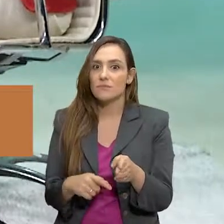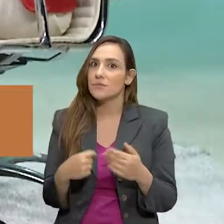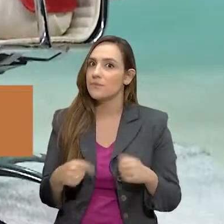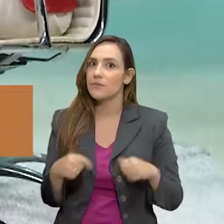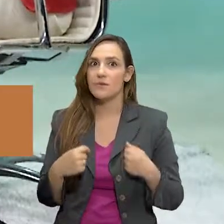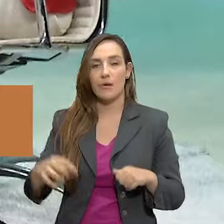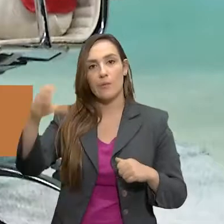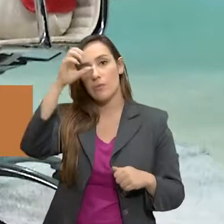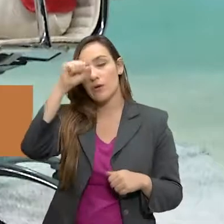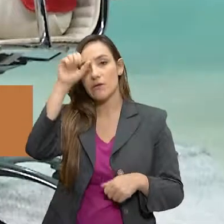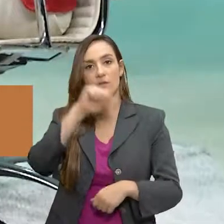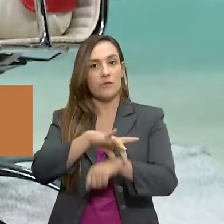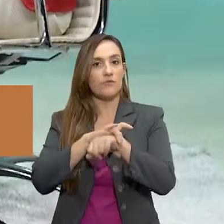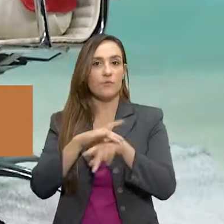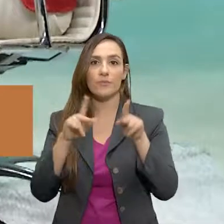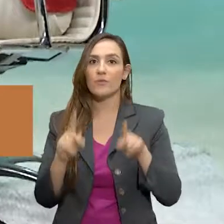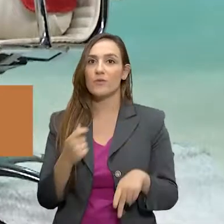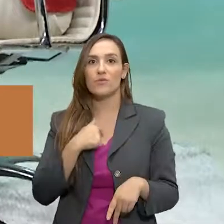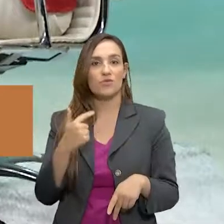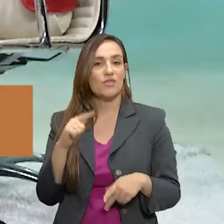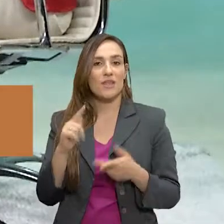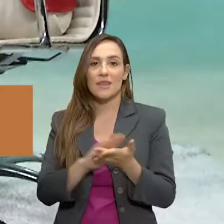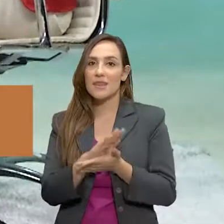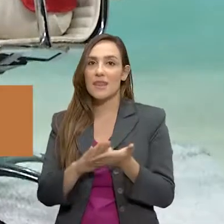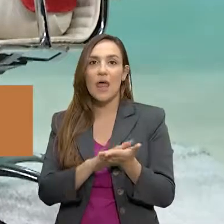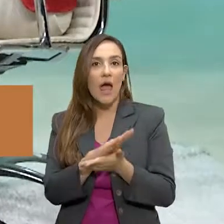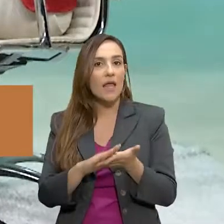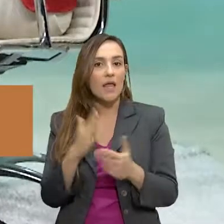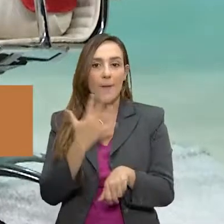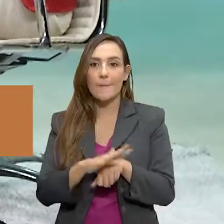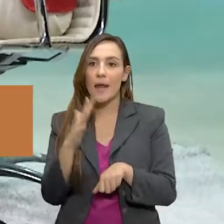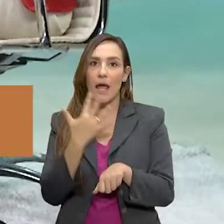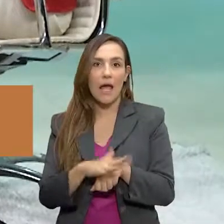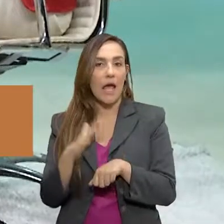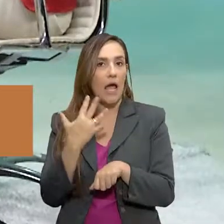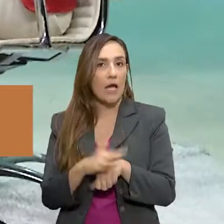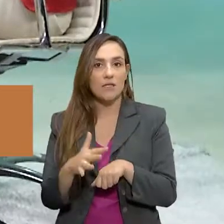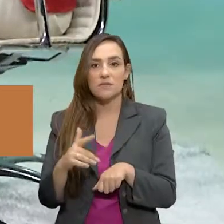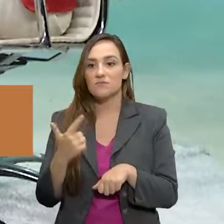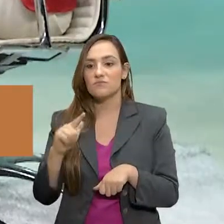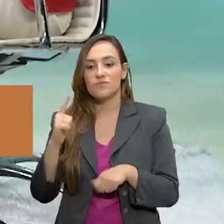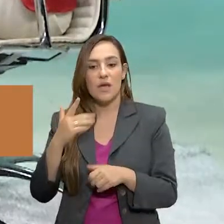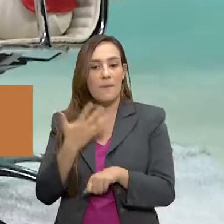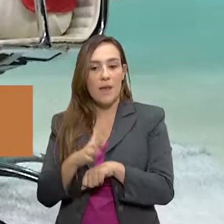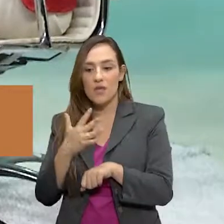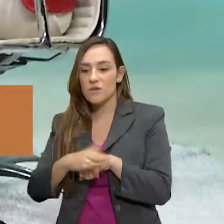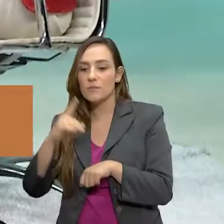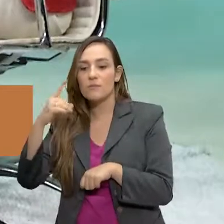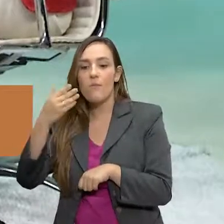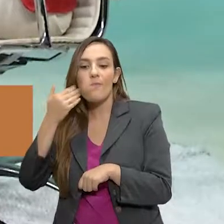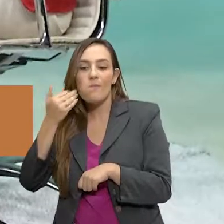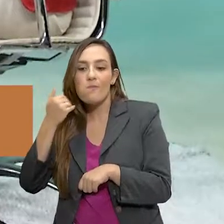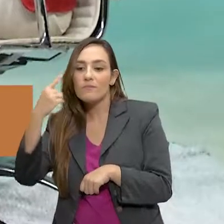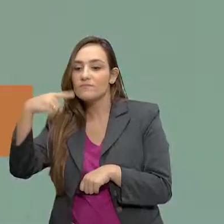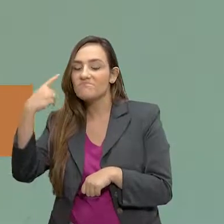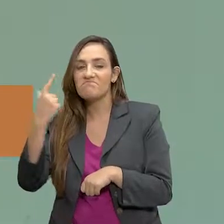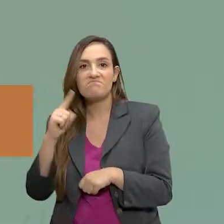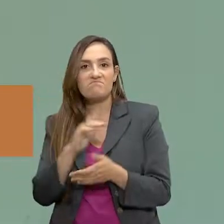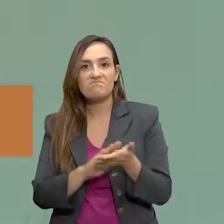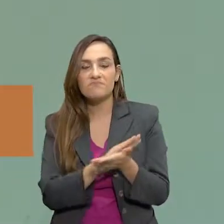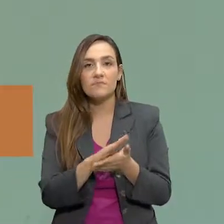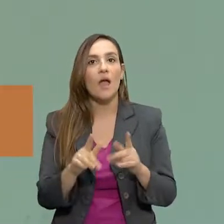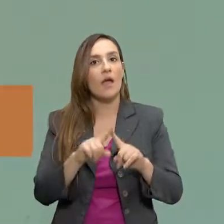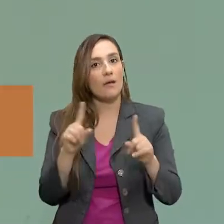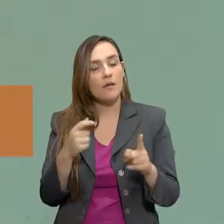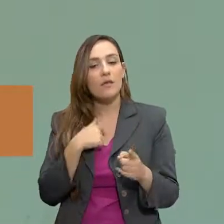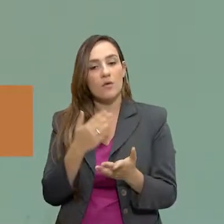praticamente. Ali eu aprendi a ser defensora, eu não tinha praticamente nada relacionado à prática, nem da advocacia. E eu